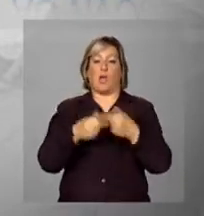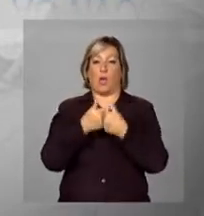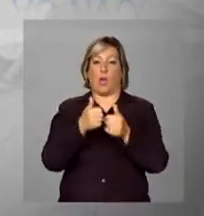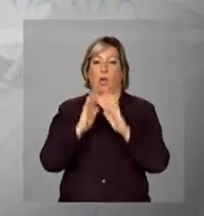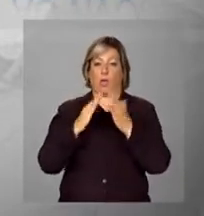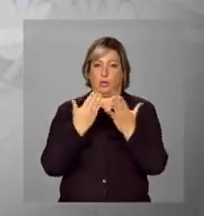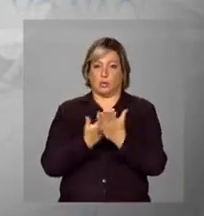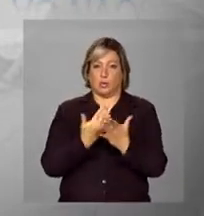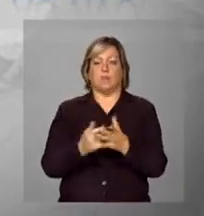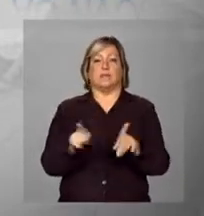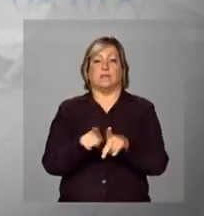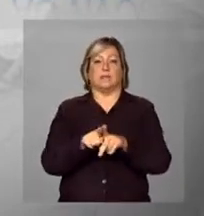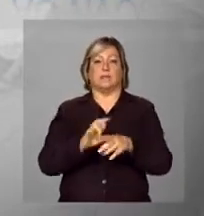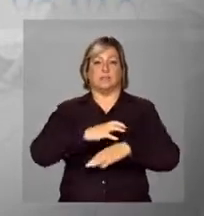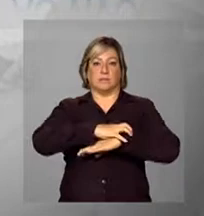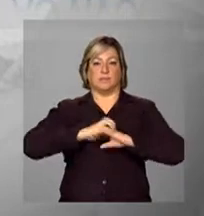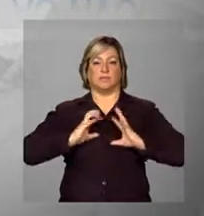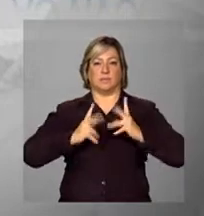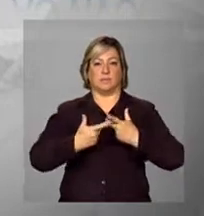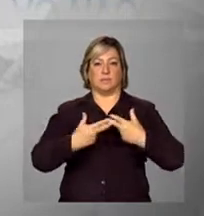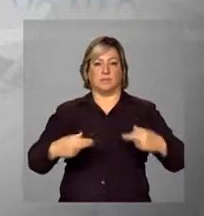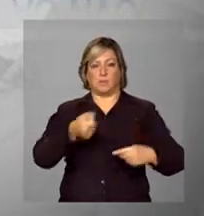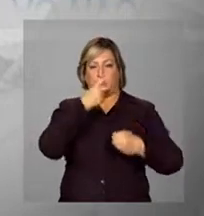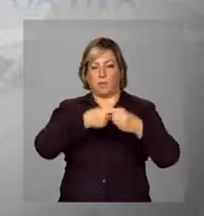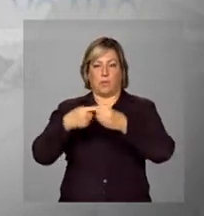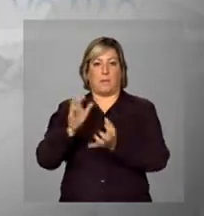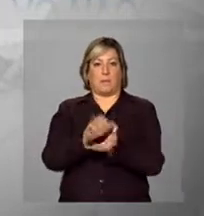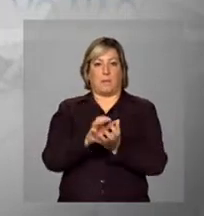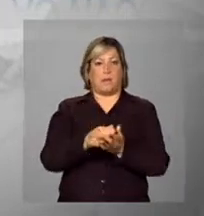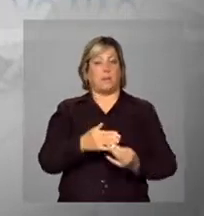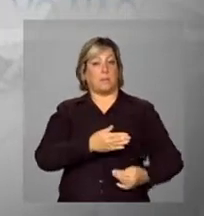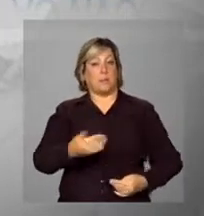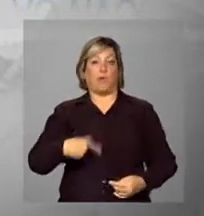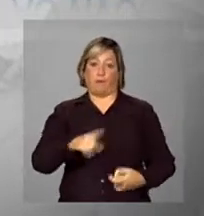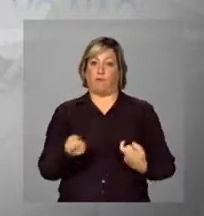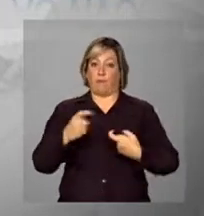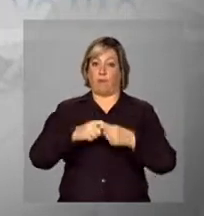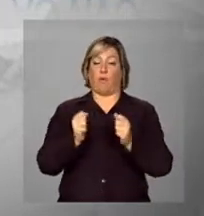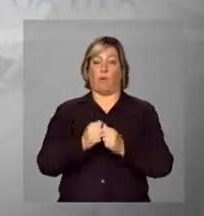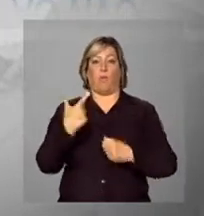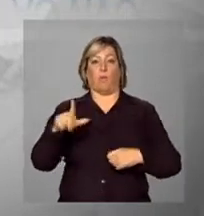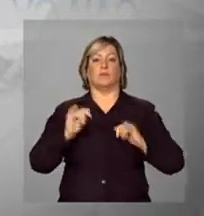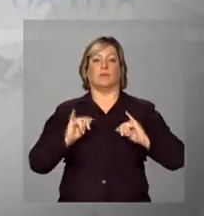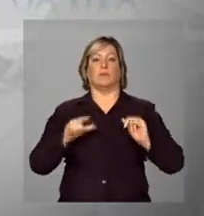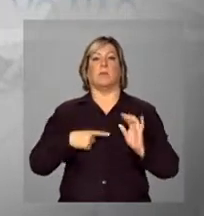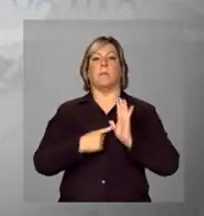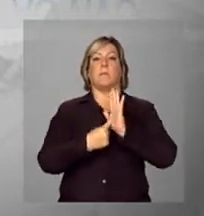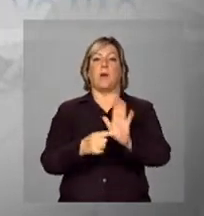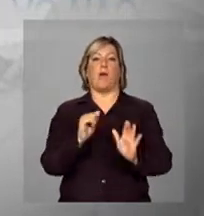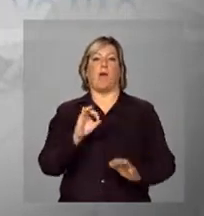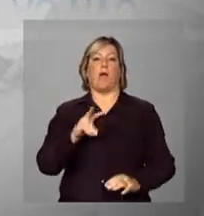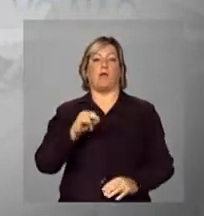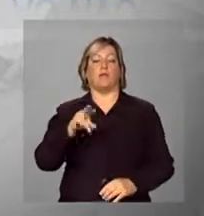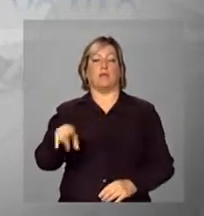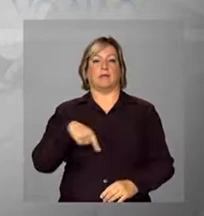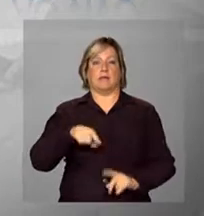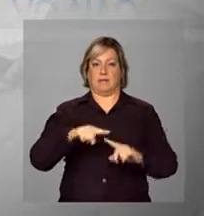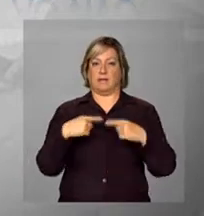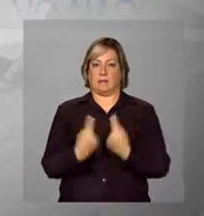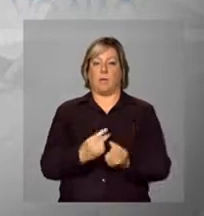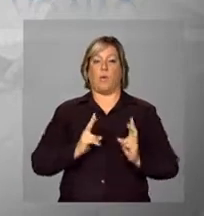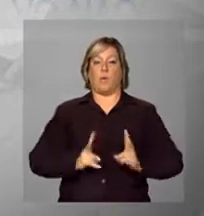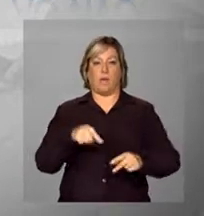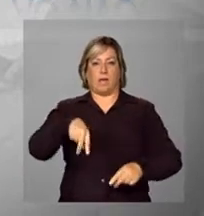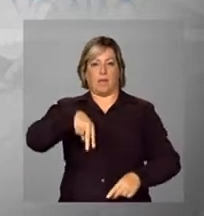escolares e retroescavadeiras a municípios de Pernambuco e logo mais a gente volta então com a transmissão ao vivo dessa cerimônia